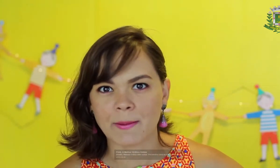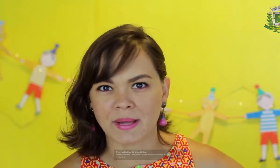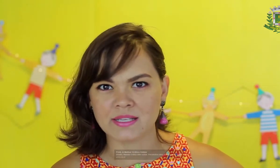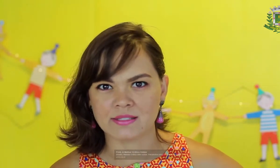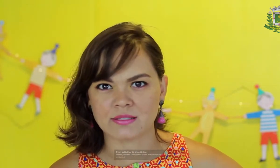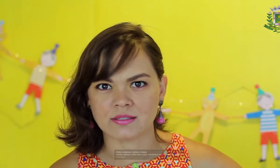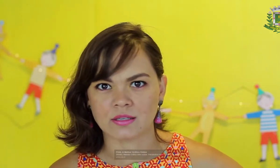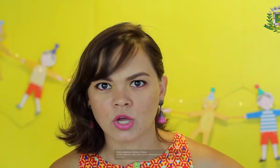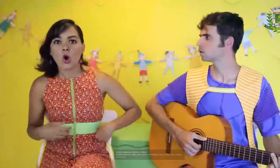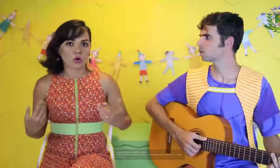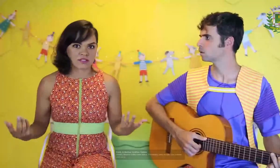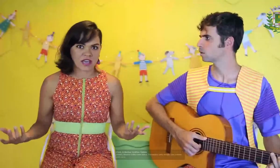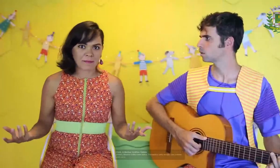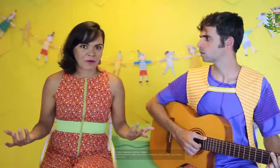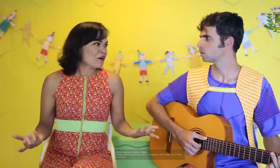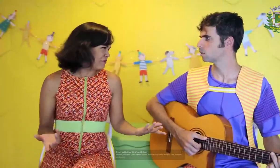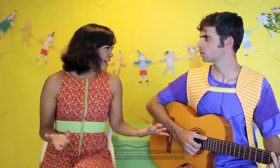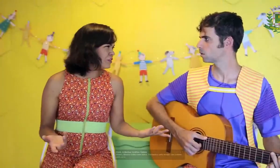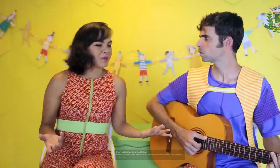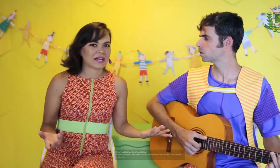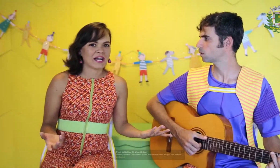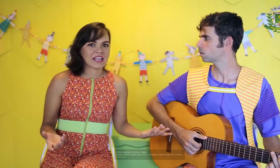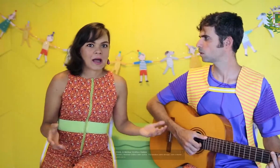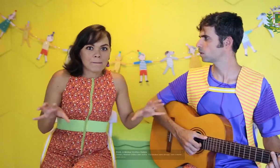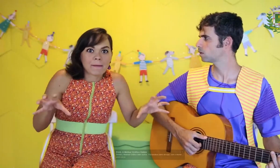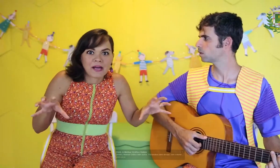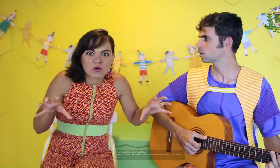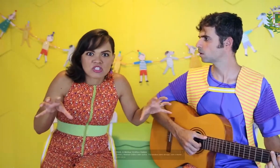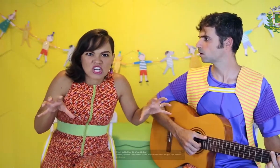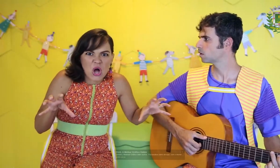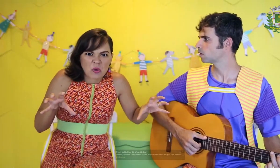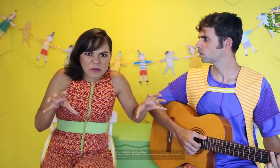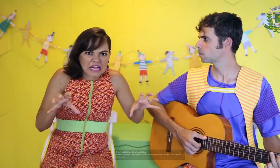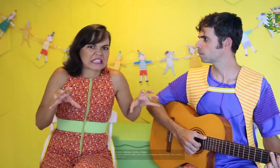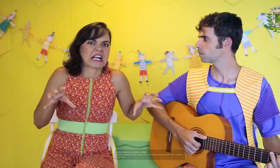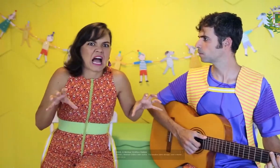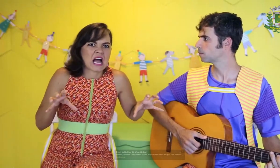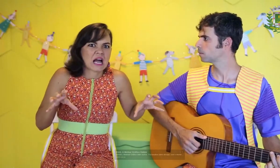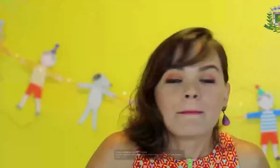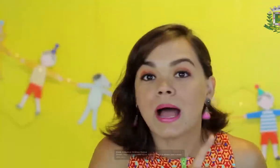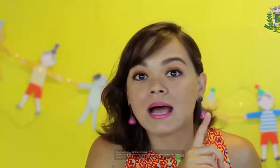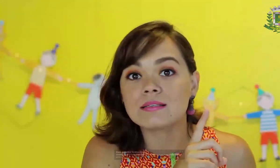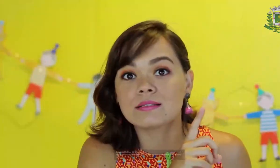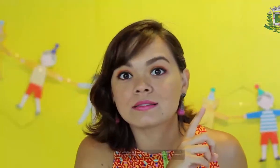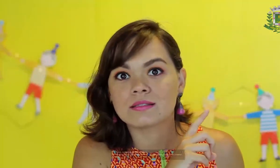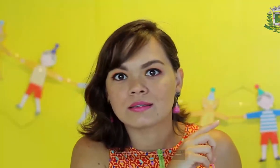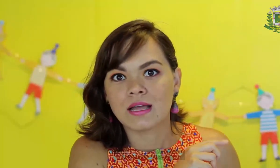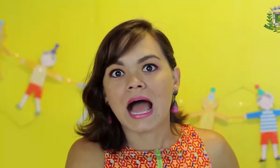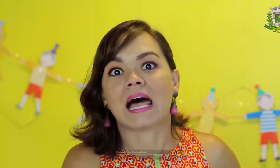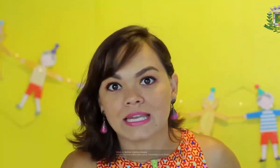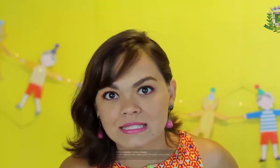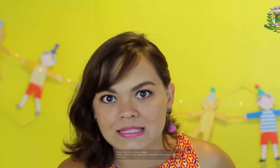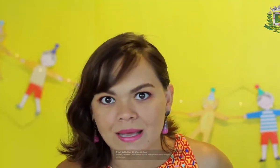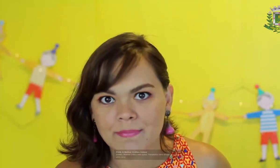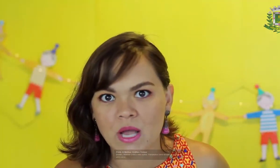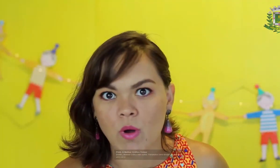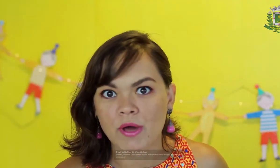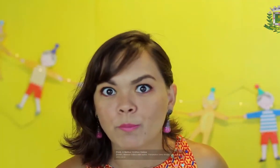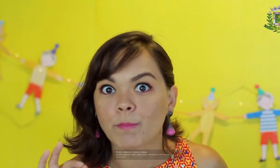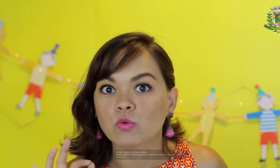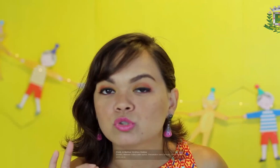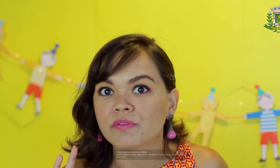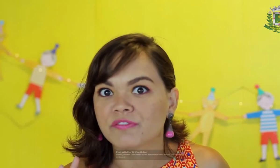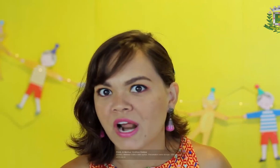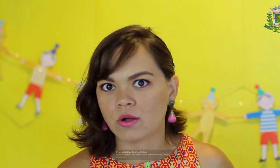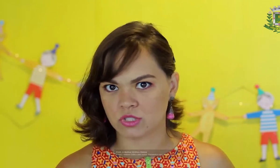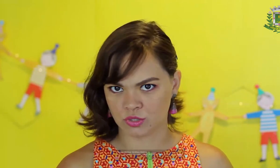muito para que ele aparecesse. O sebo, vendo uma aranha, preparou-se logo para atacar. Mas Anansi sabia